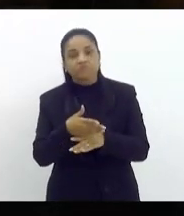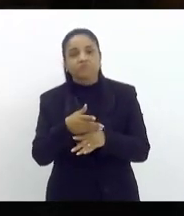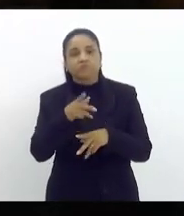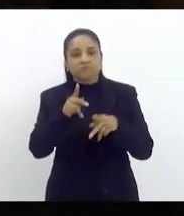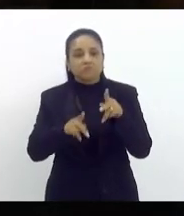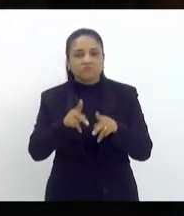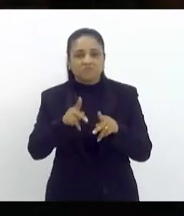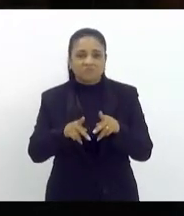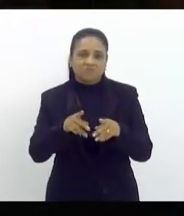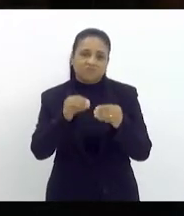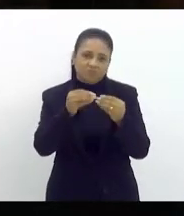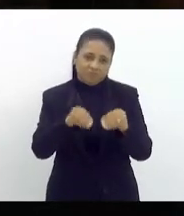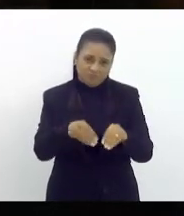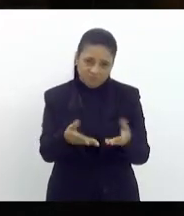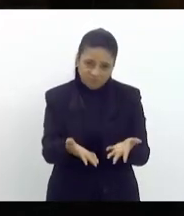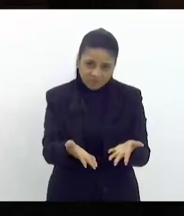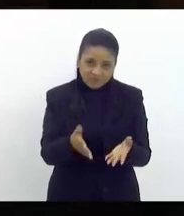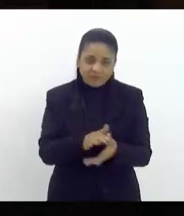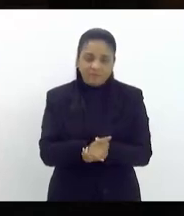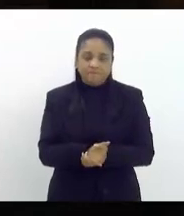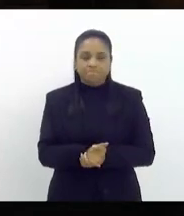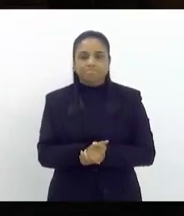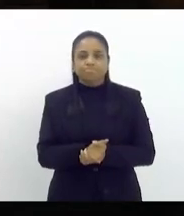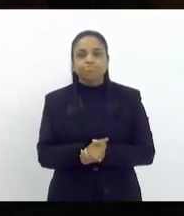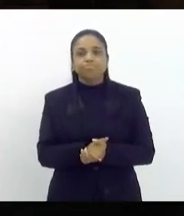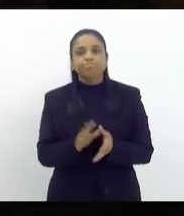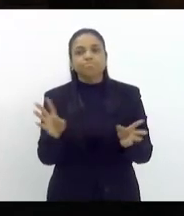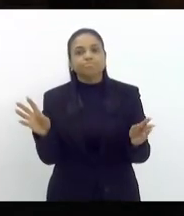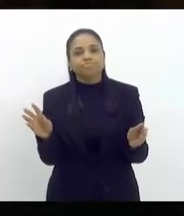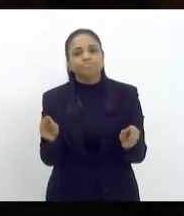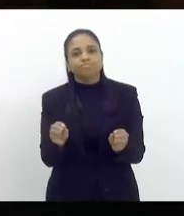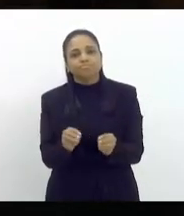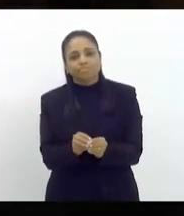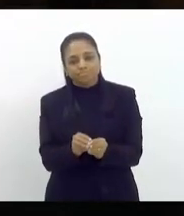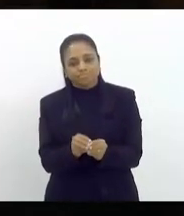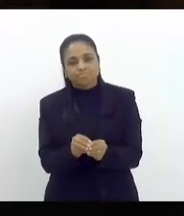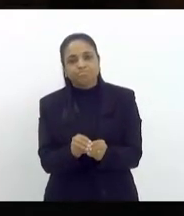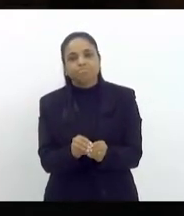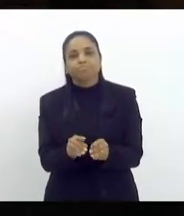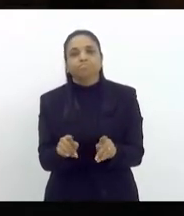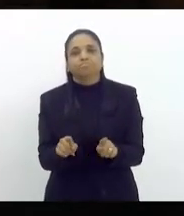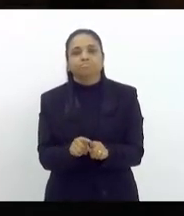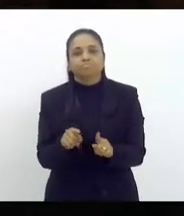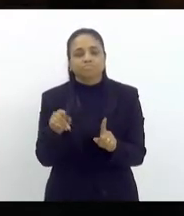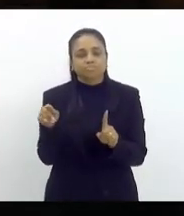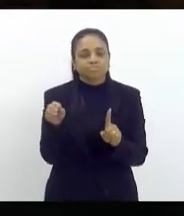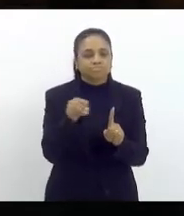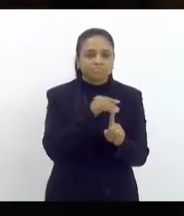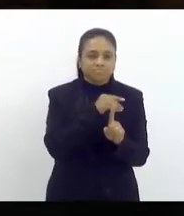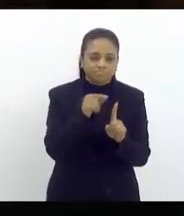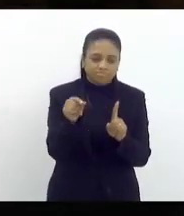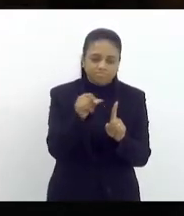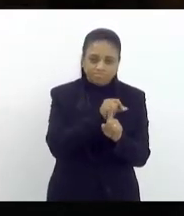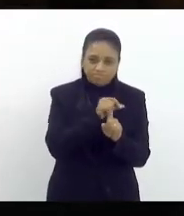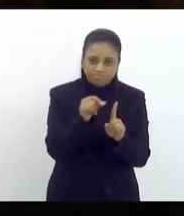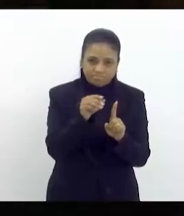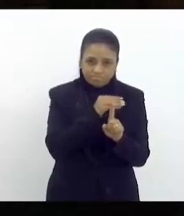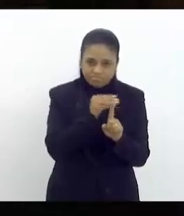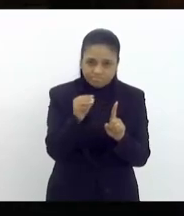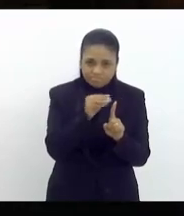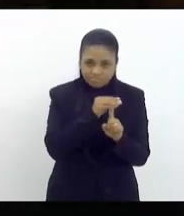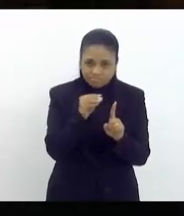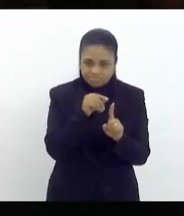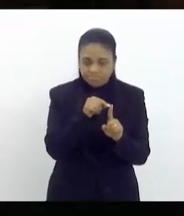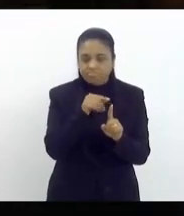impossível não trazer senhor presidente já concluindo a situação de vulnerabilidade nós presidimos aqui